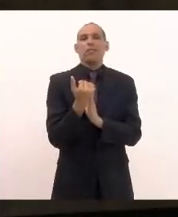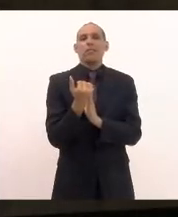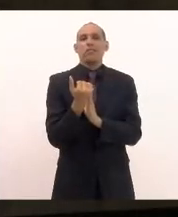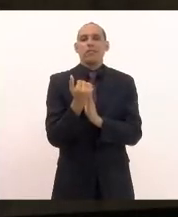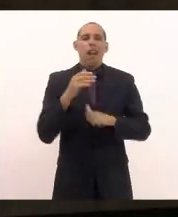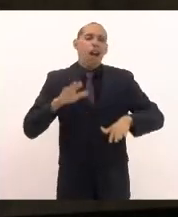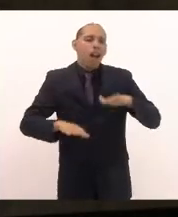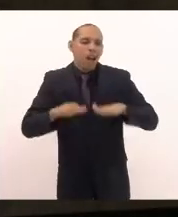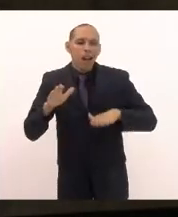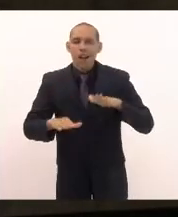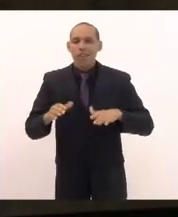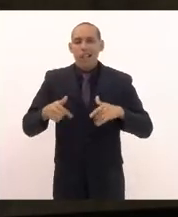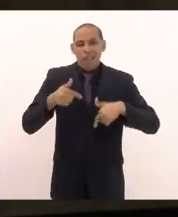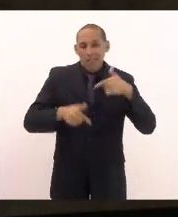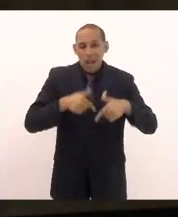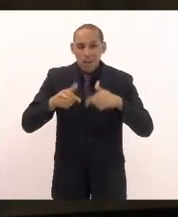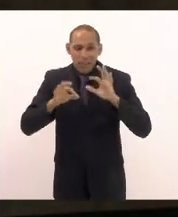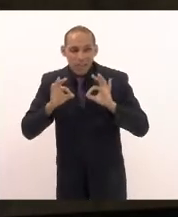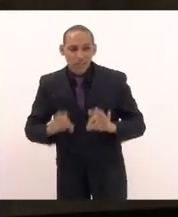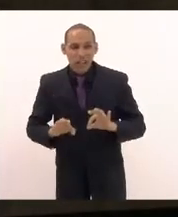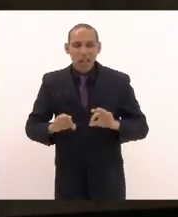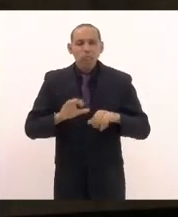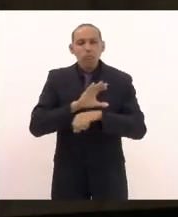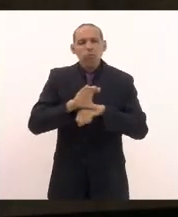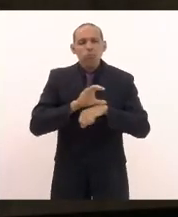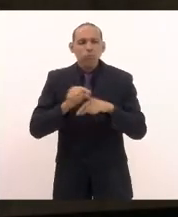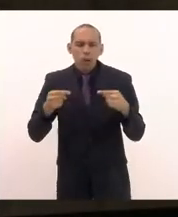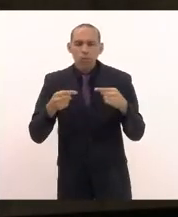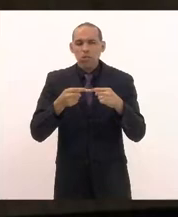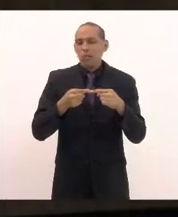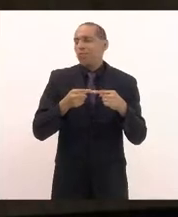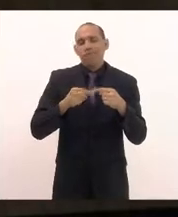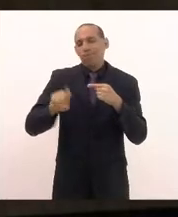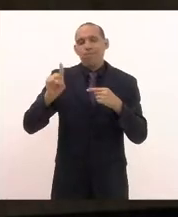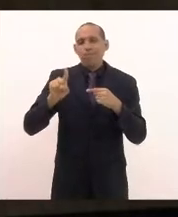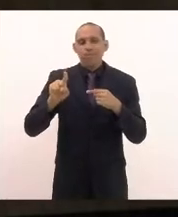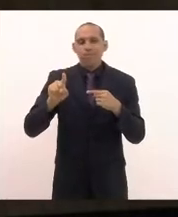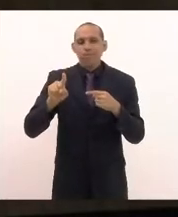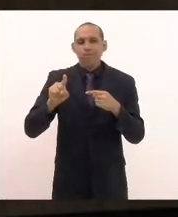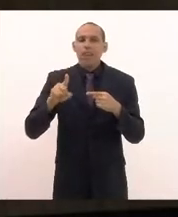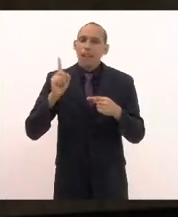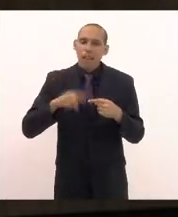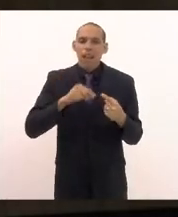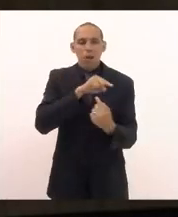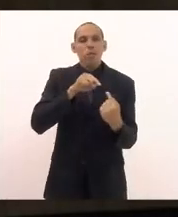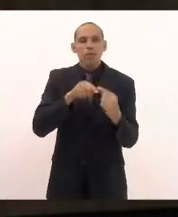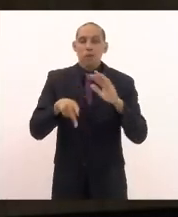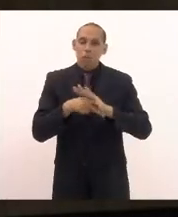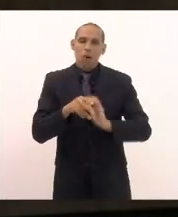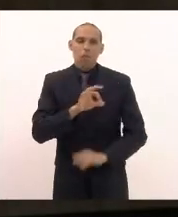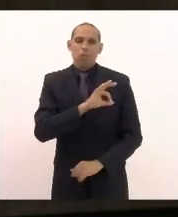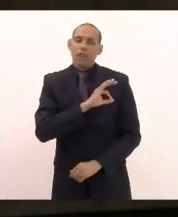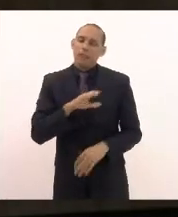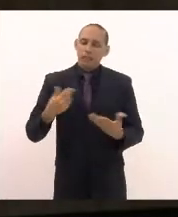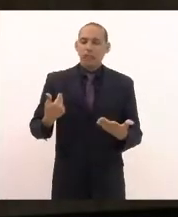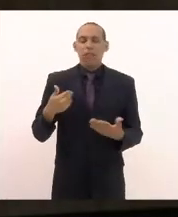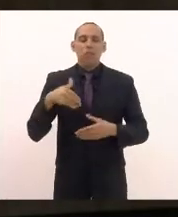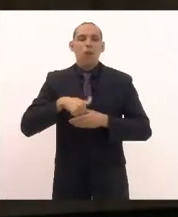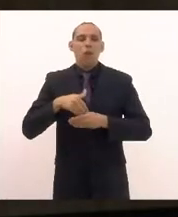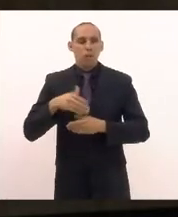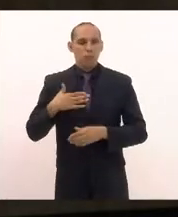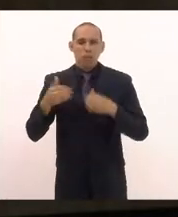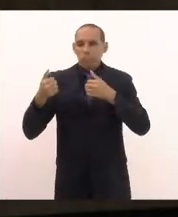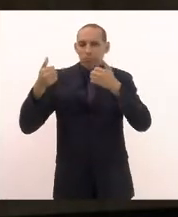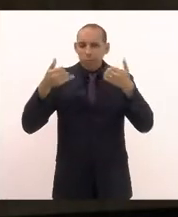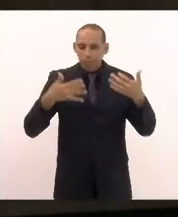muitas vezes, nos marcos constitucionais e infraconstitucionais em relação às missões das polícias. Portanto, faço aqui questão de declarar o meu voto